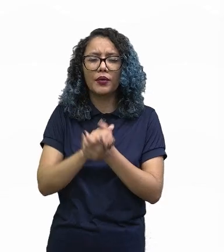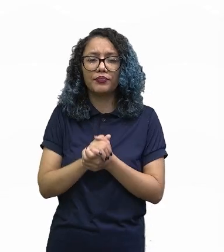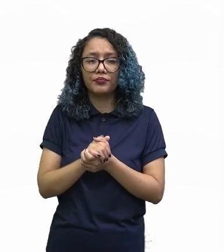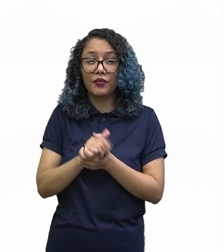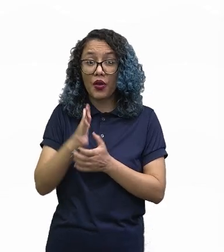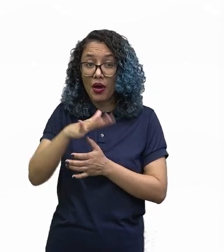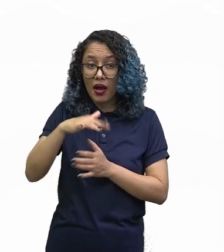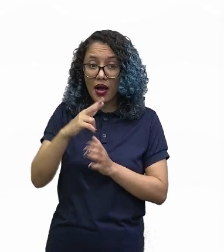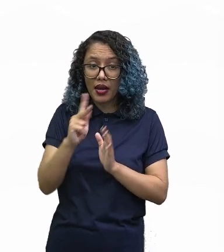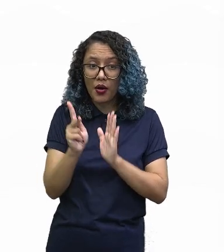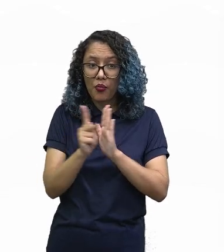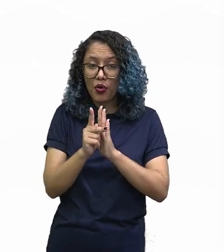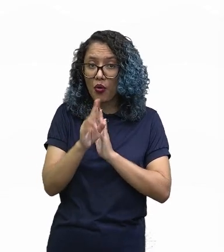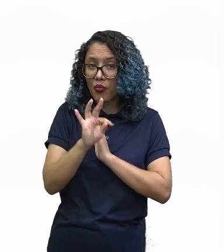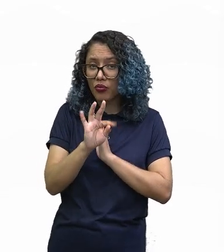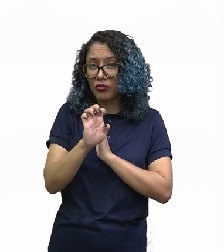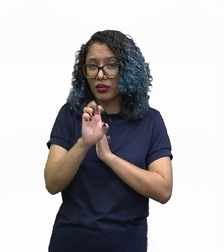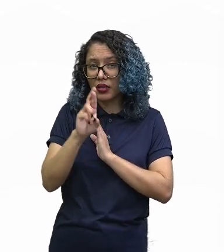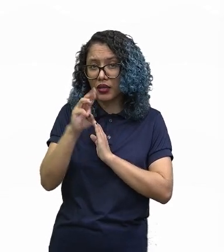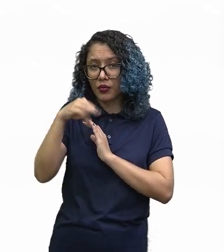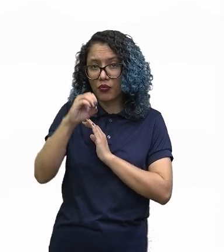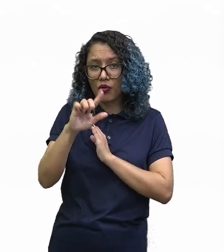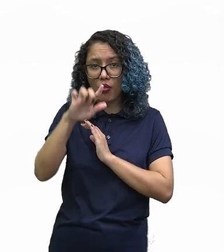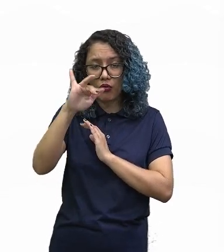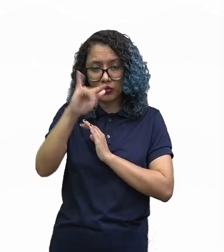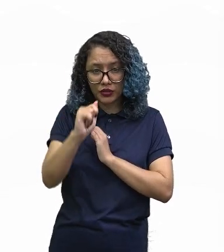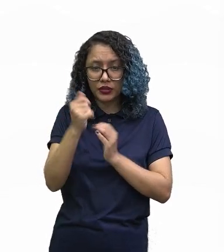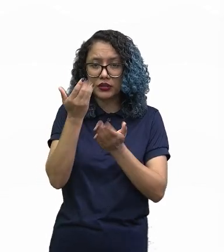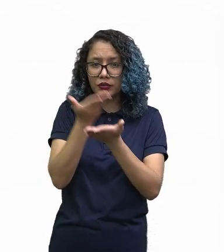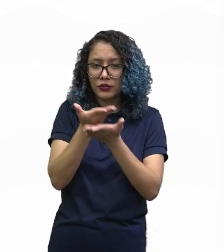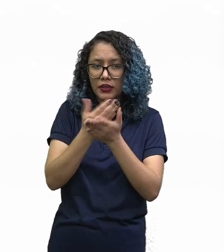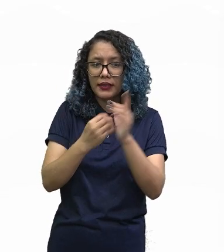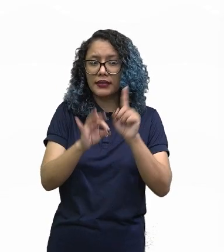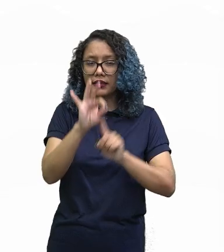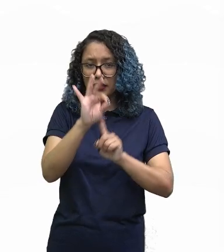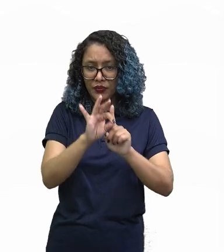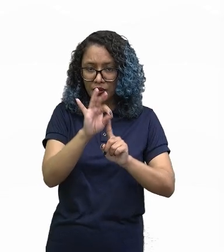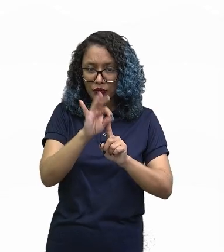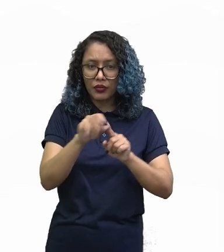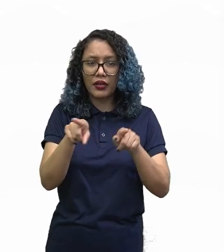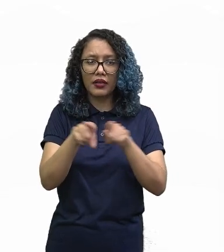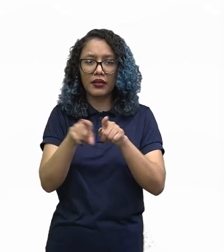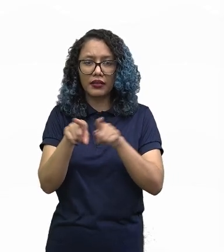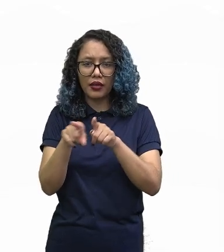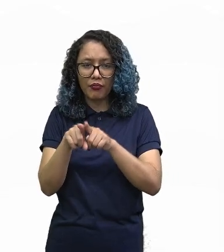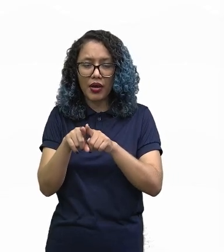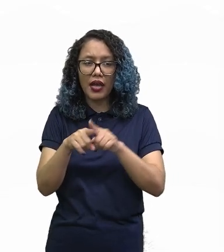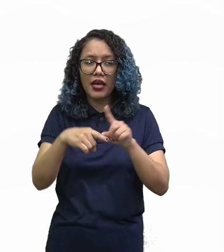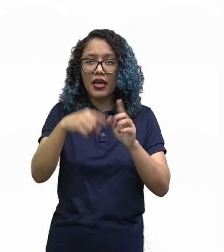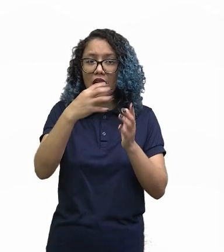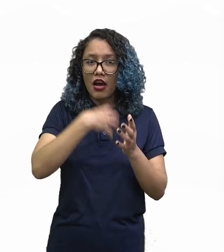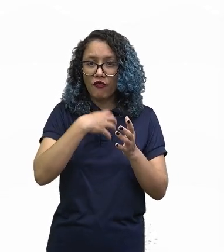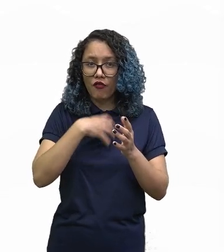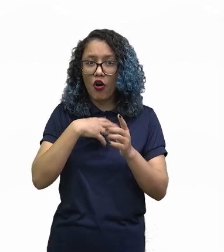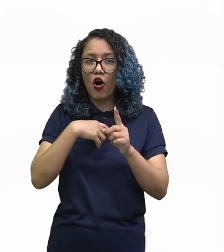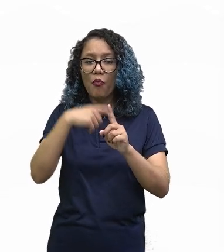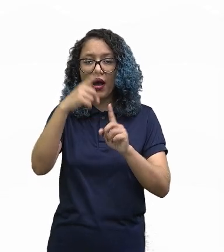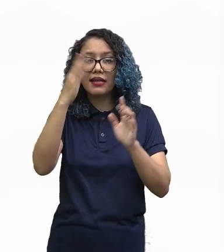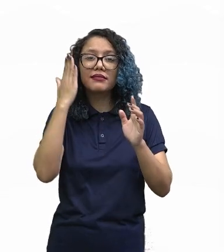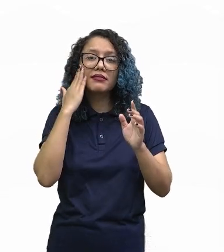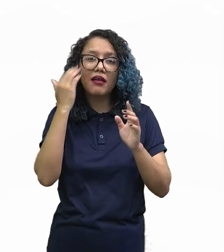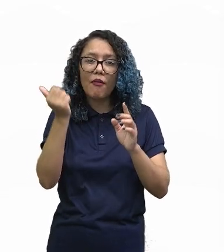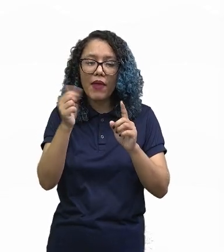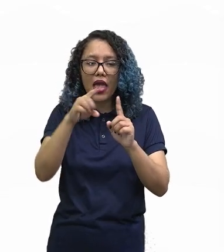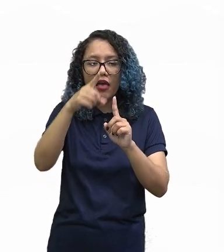da termologia que estuda as temperaturas, suas formas pelas quais a mesma pode ser